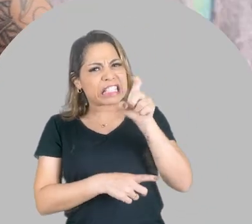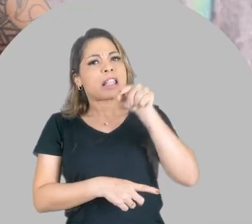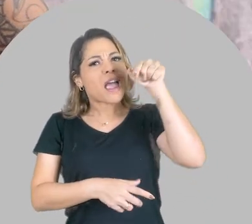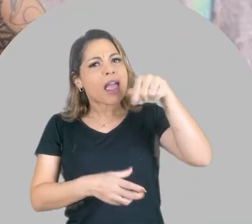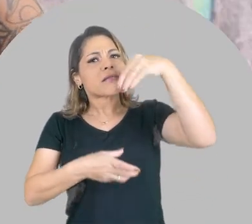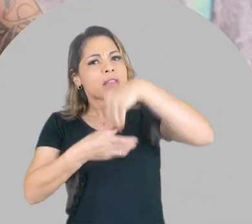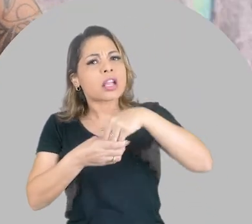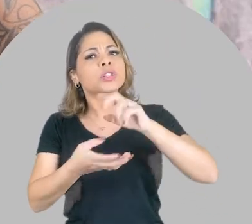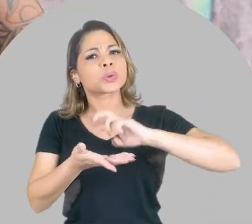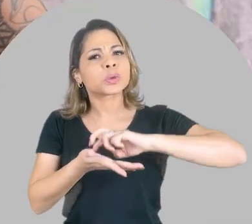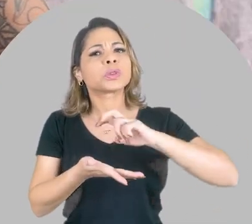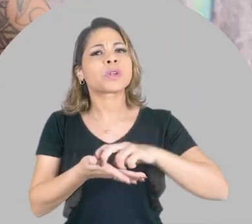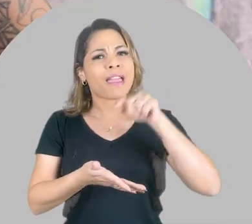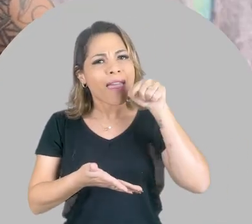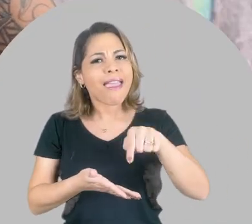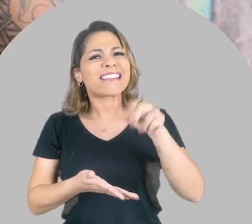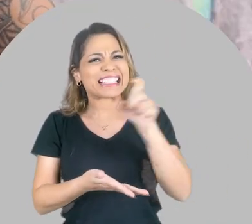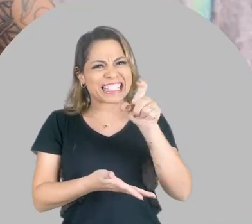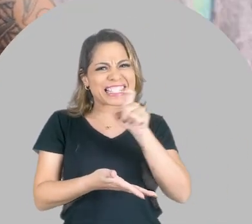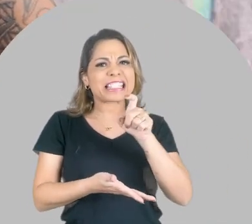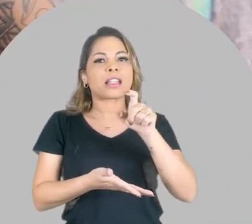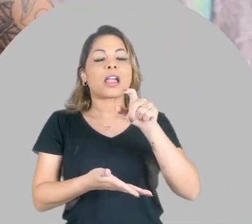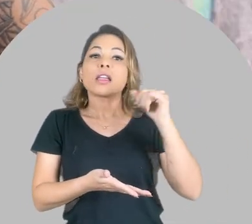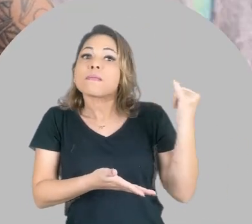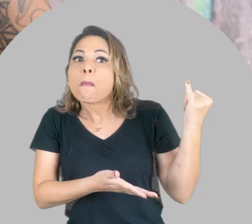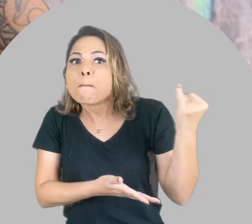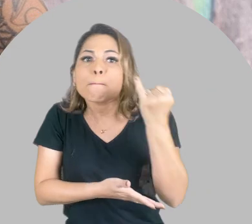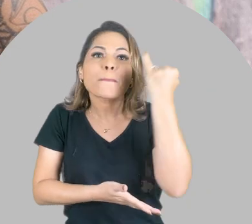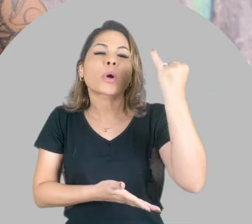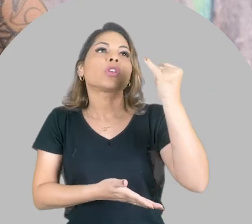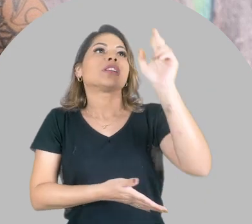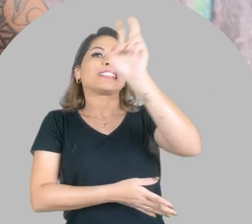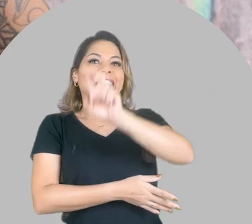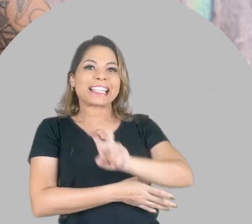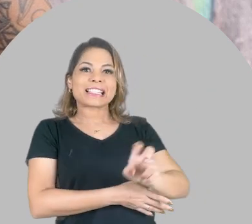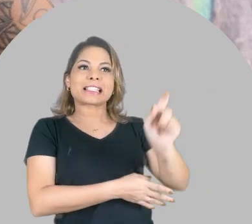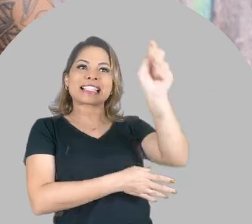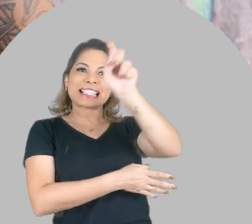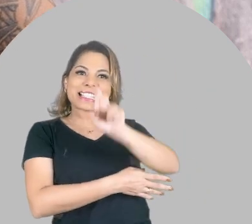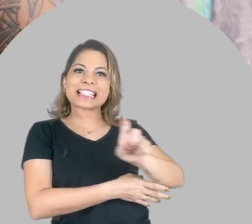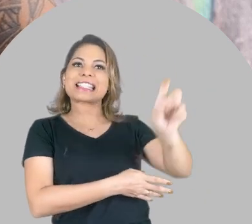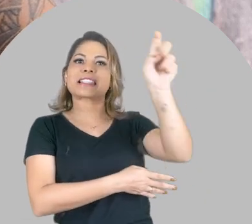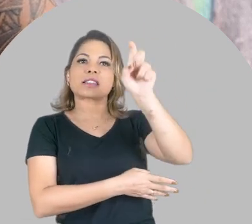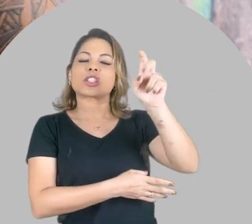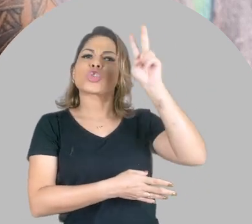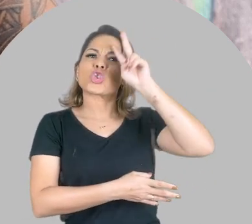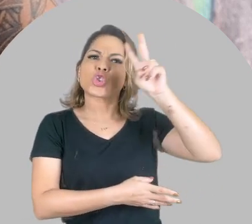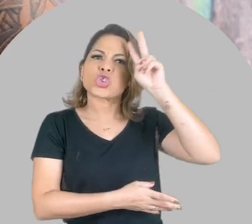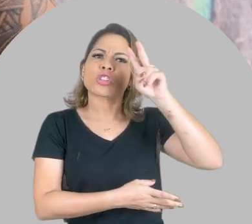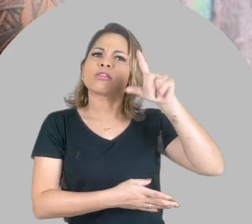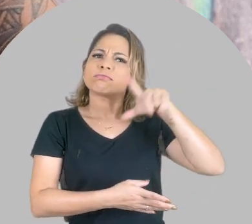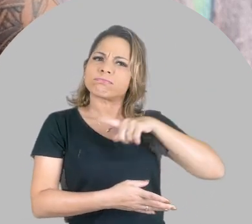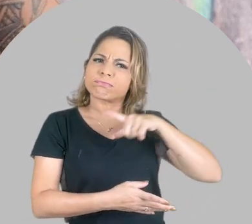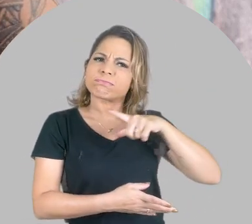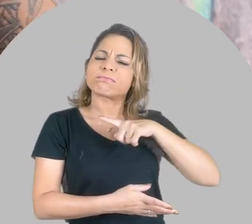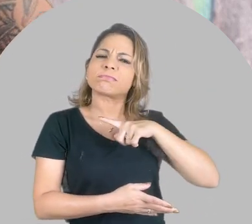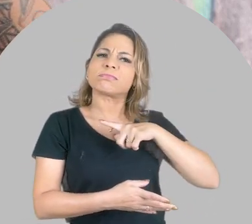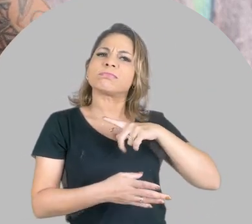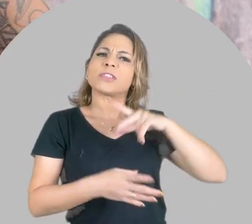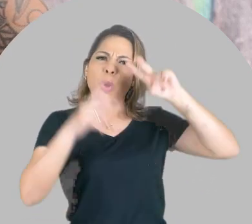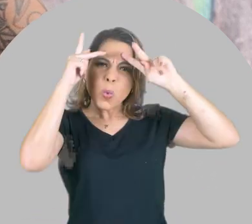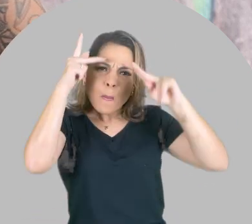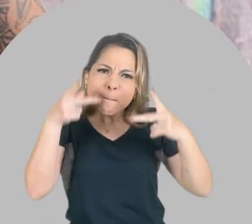que o picho é do hip hop. O picho, meu irmão, é mais importante do que o grafite na nossa história. O picho tá na essência